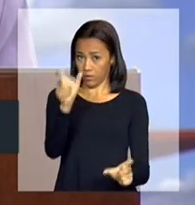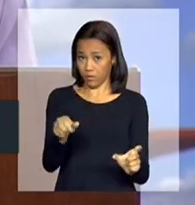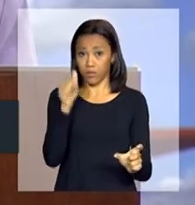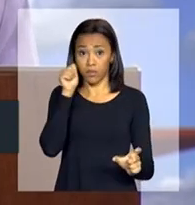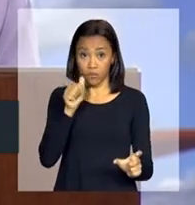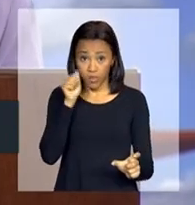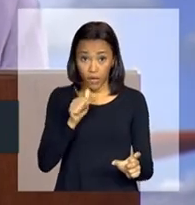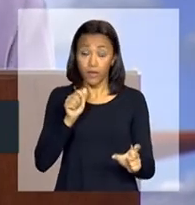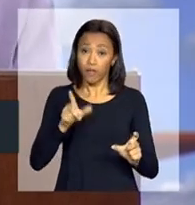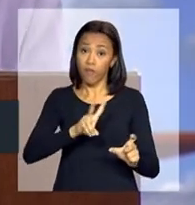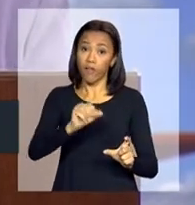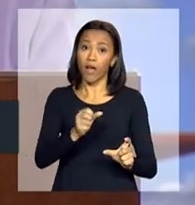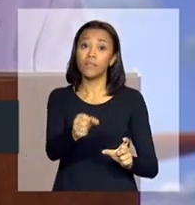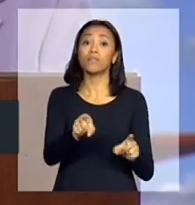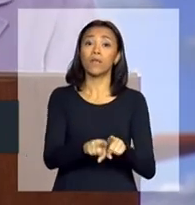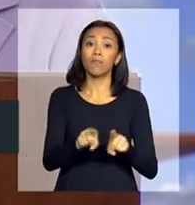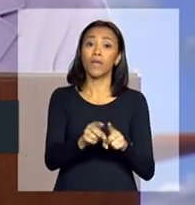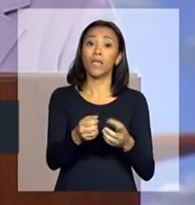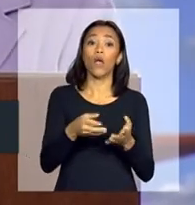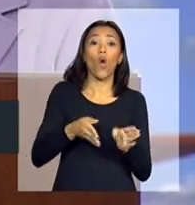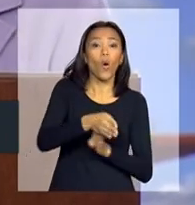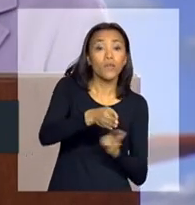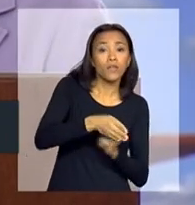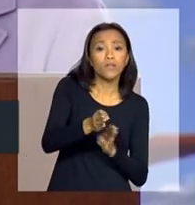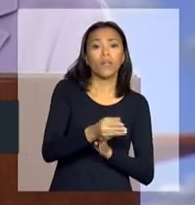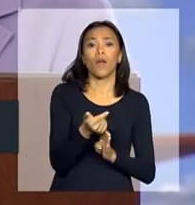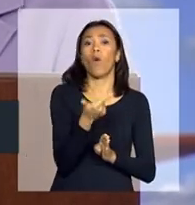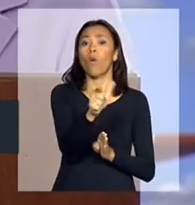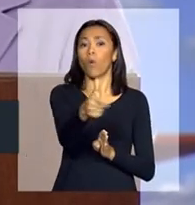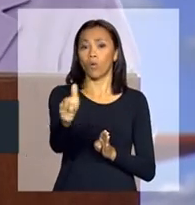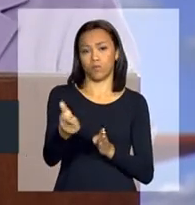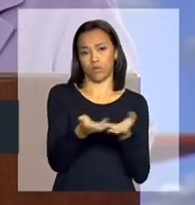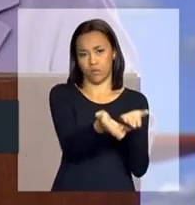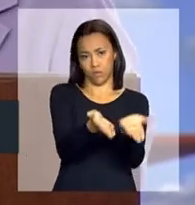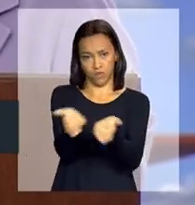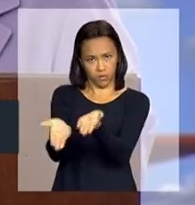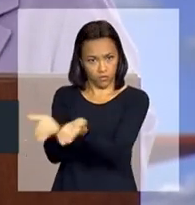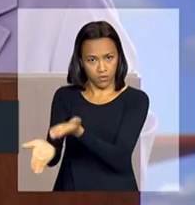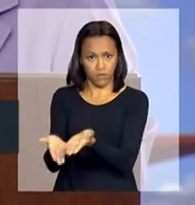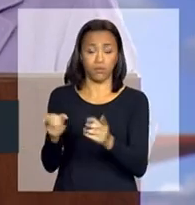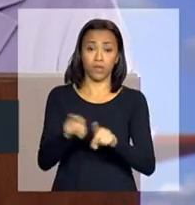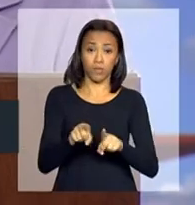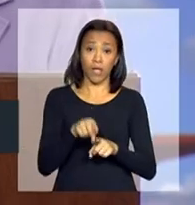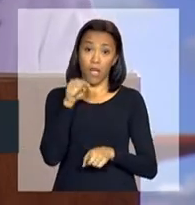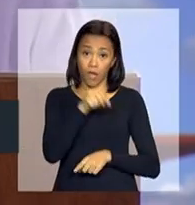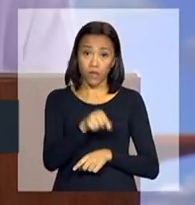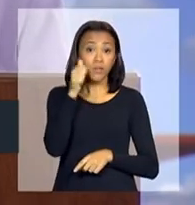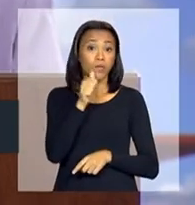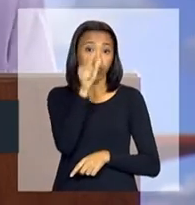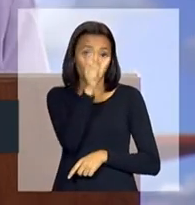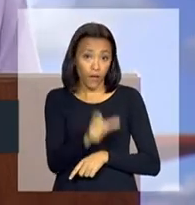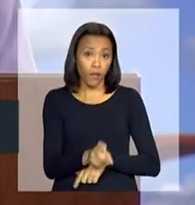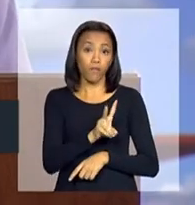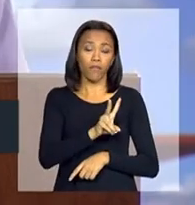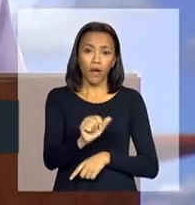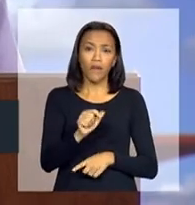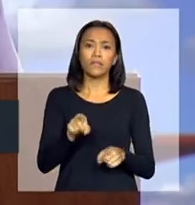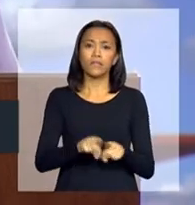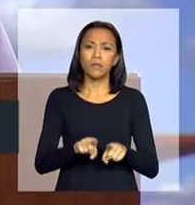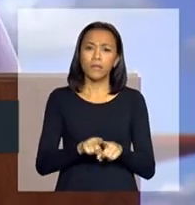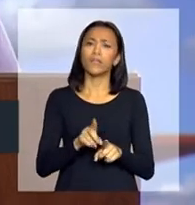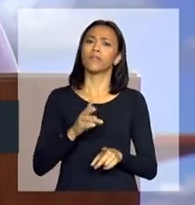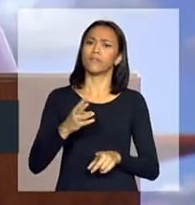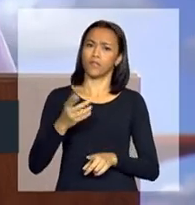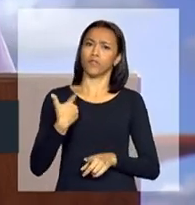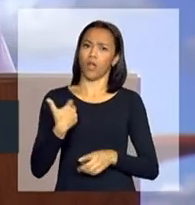a encaminhar aos demais serviços de atendimento Ela será encaminhada pelo Transporte